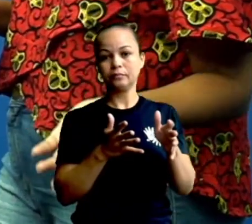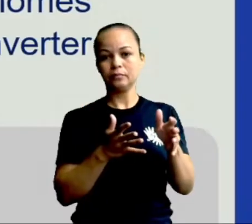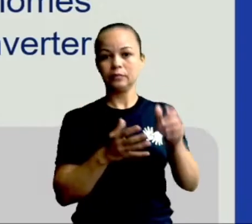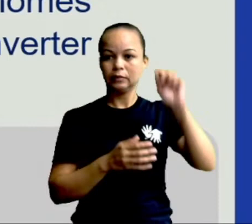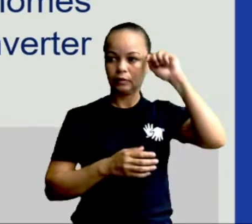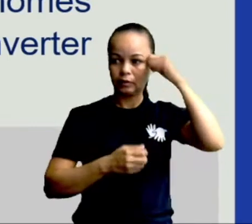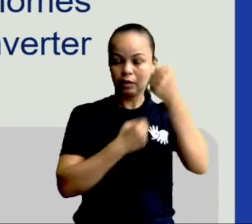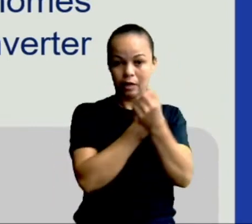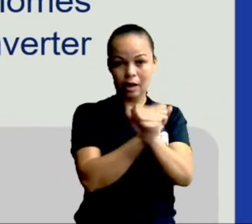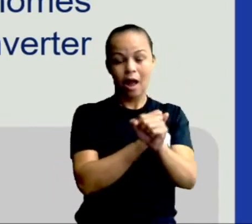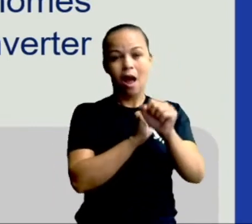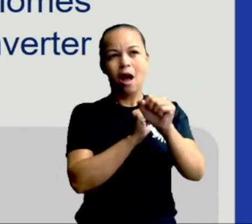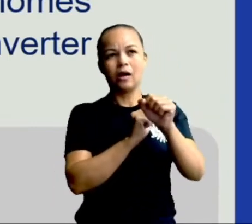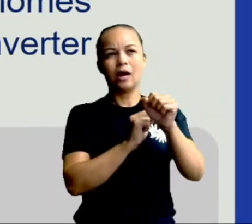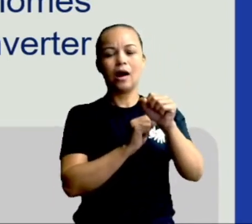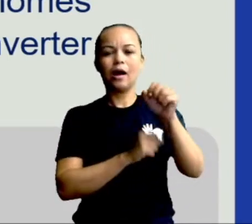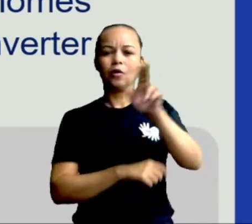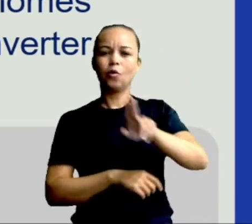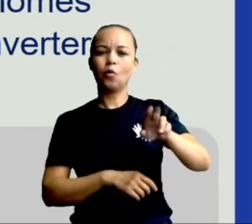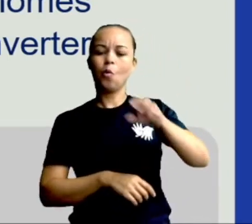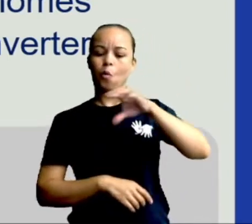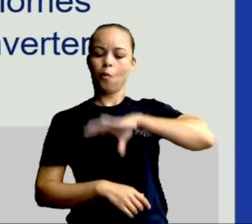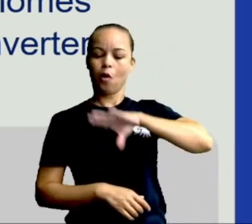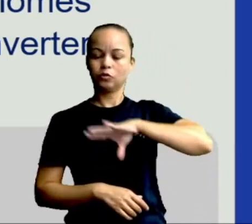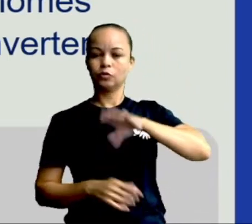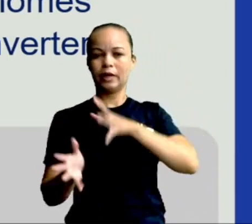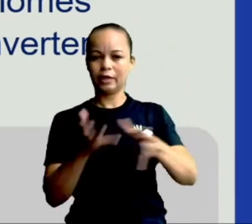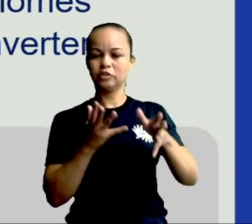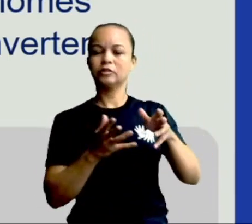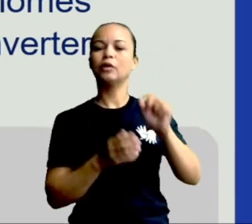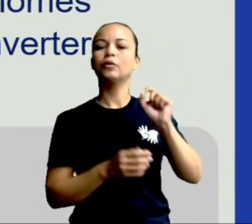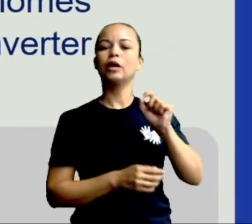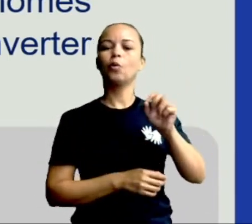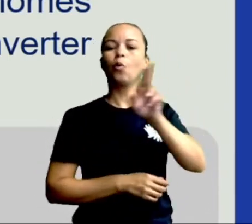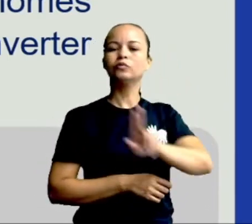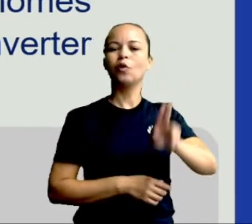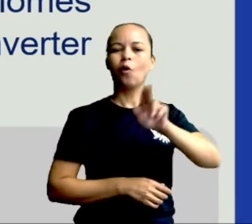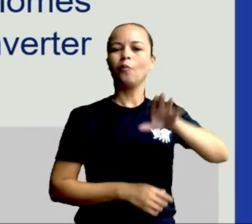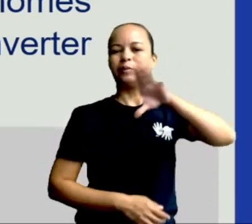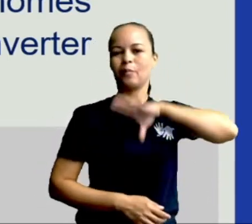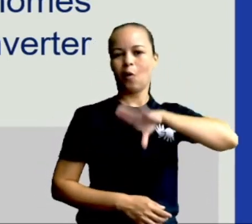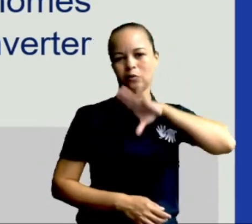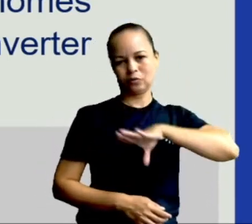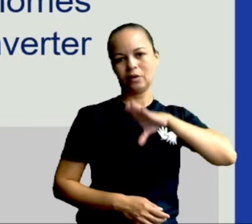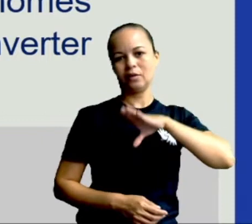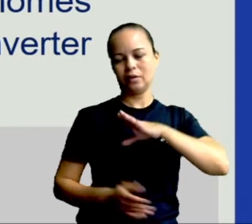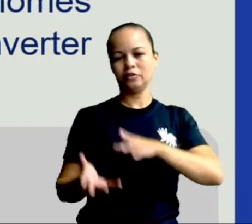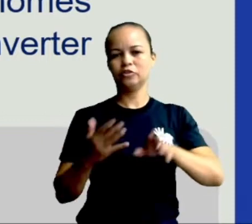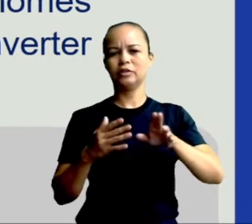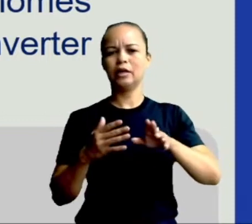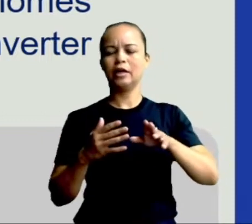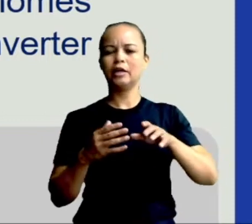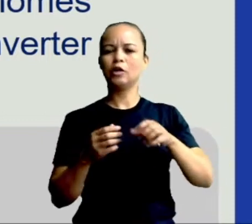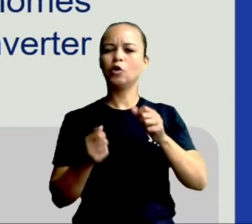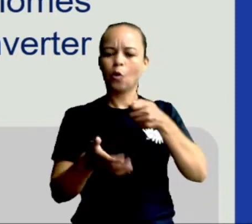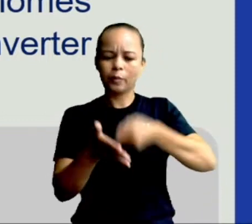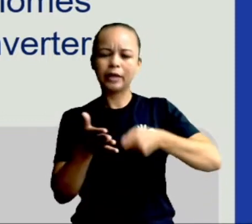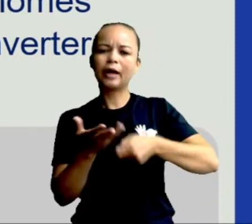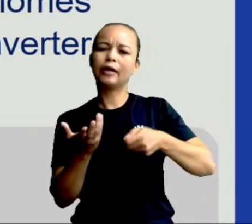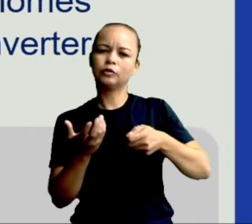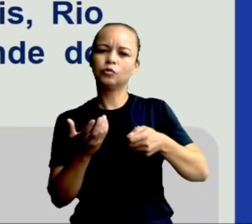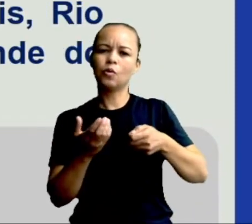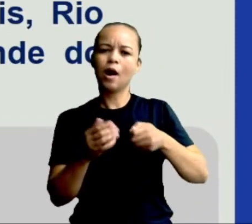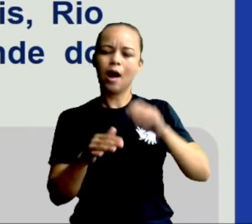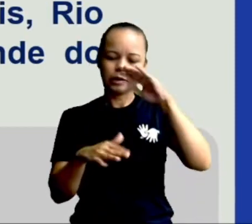o português, eram batizados com nomes portugueses e obrigados a se converter ao